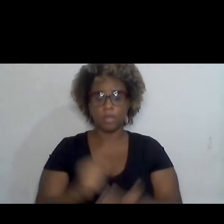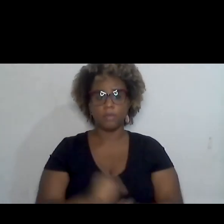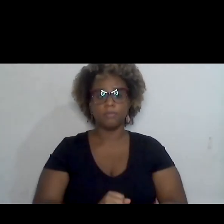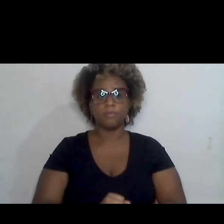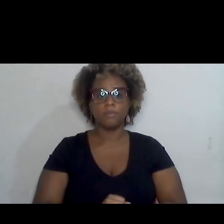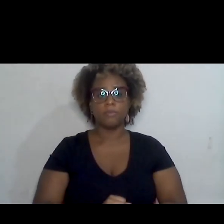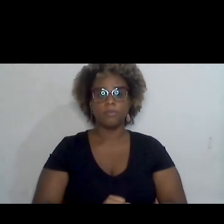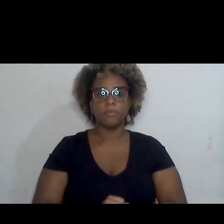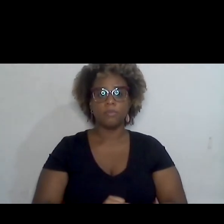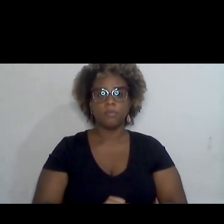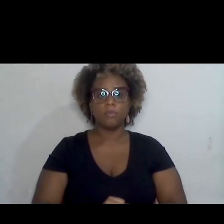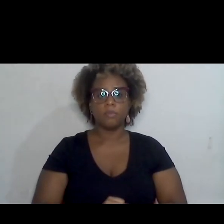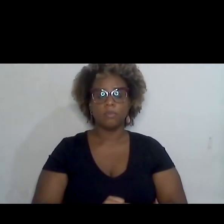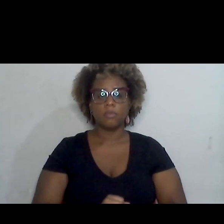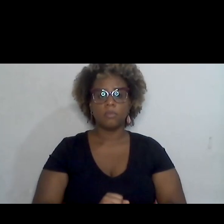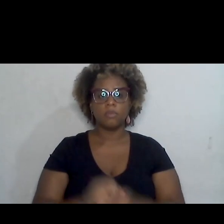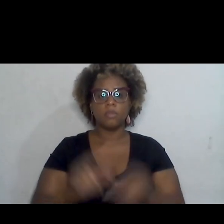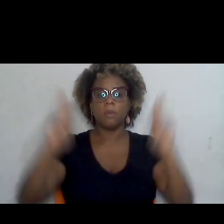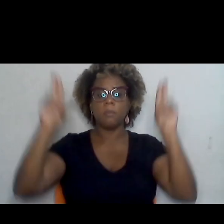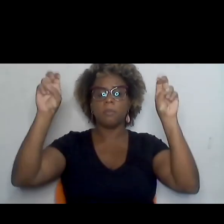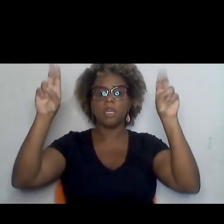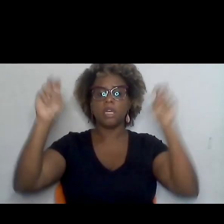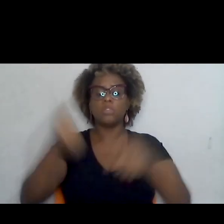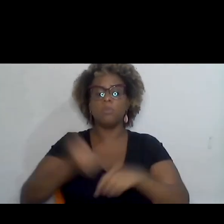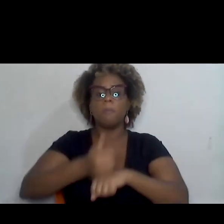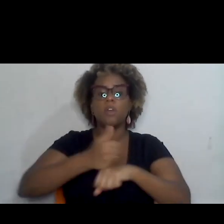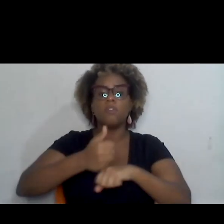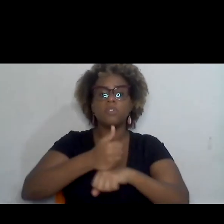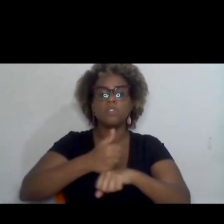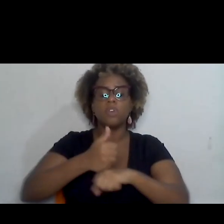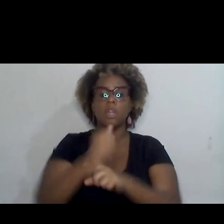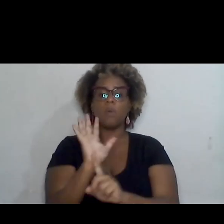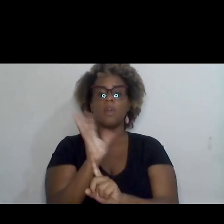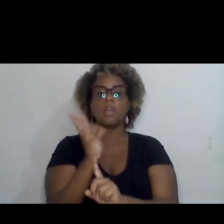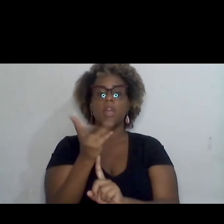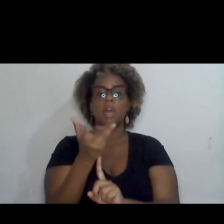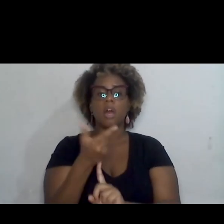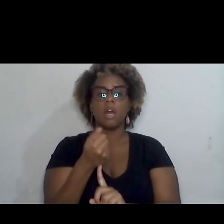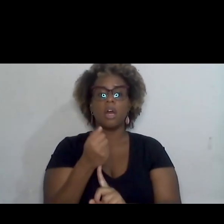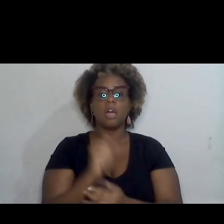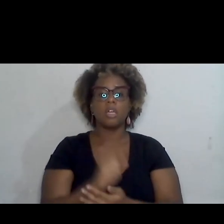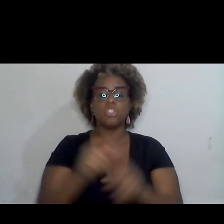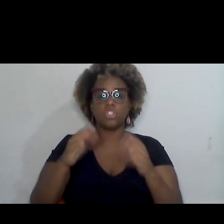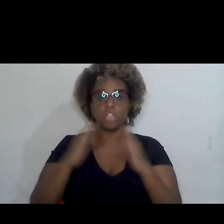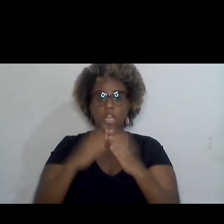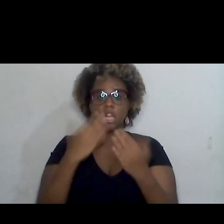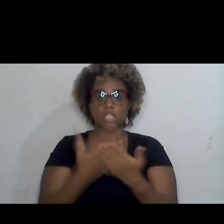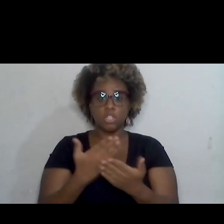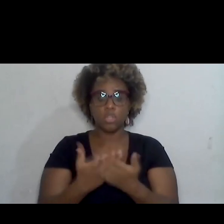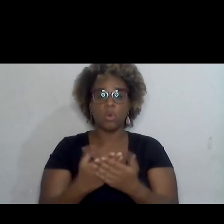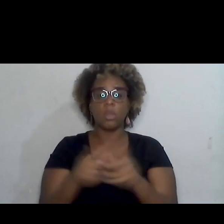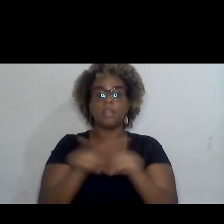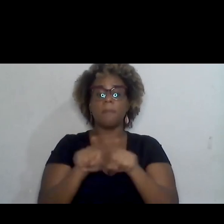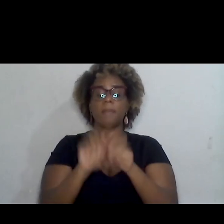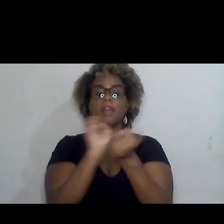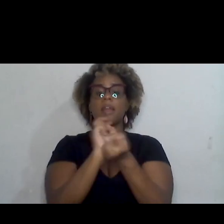Falou-se aqui de um plano para a formação de profissionais da educação em artes, mais arte nas escolas e também sobre a capoeira,